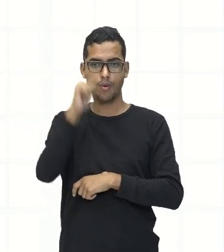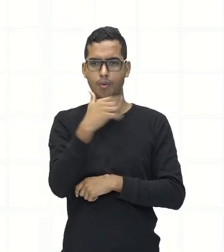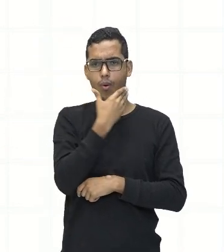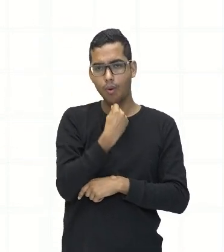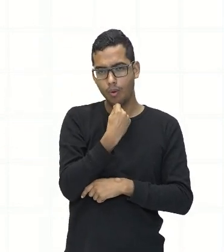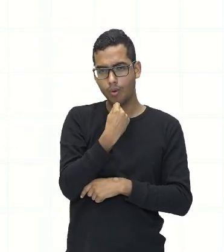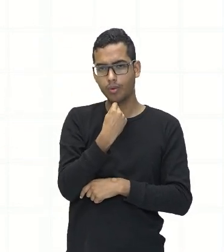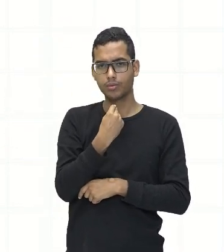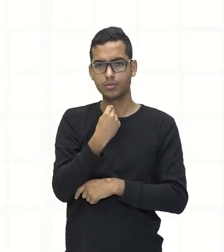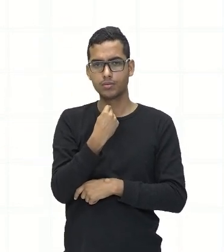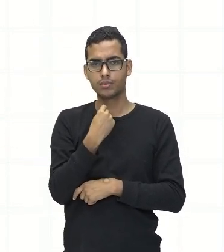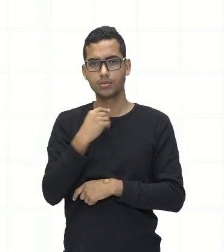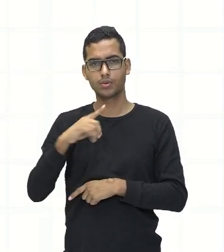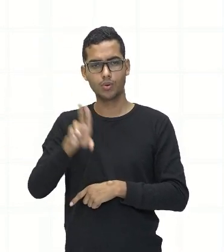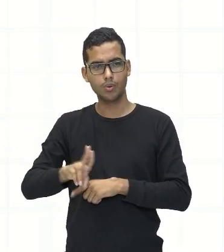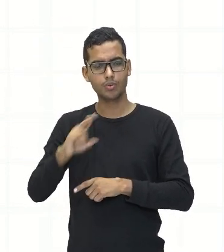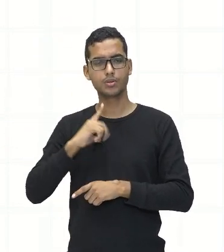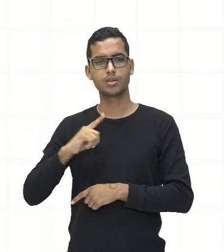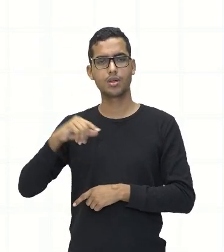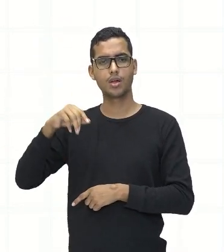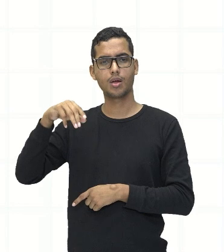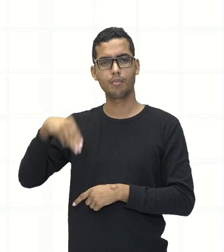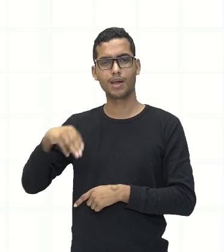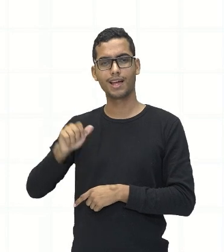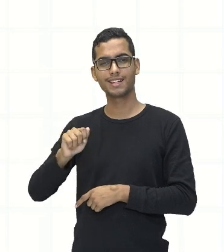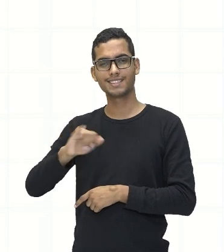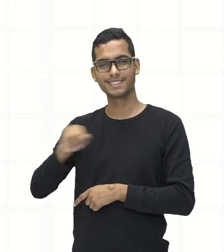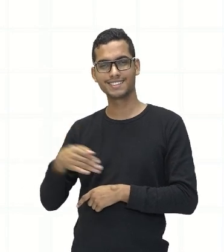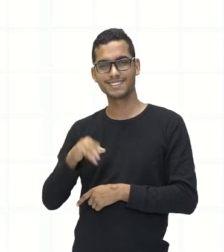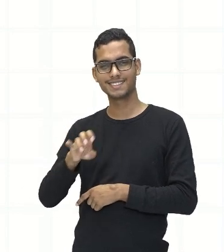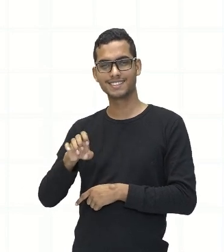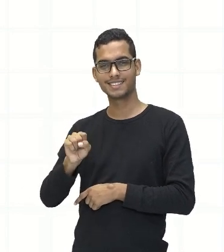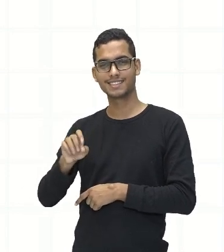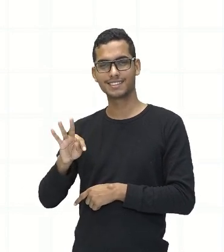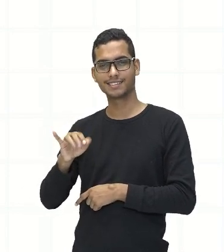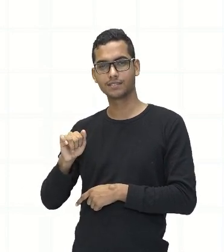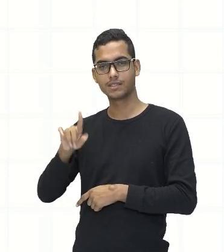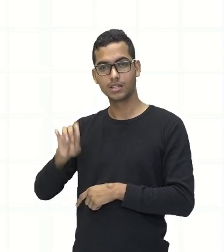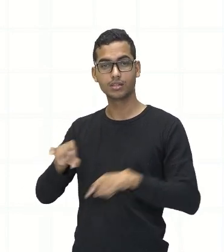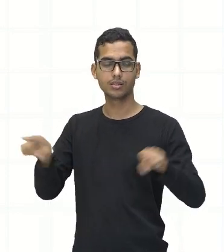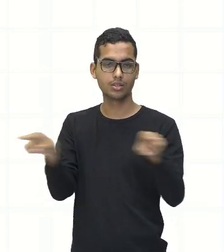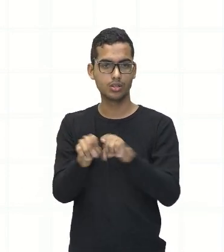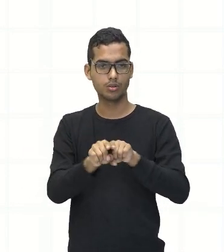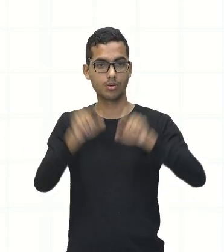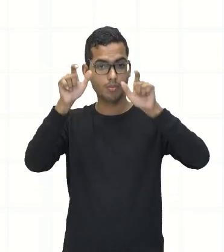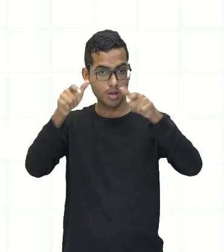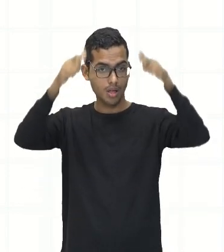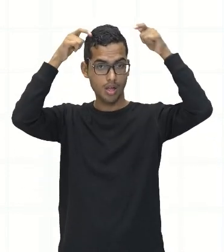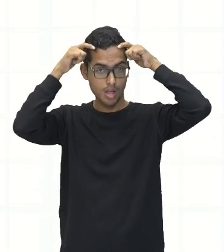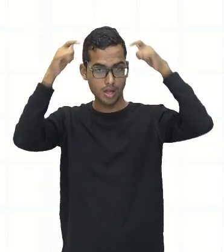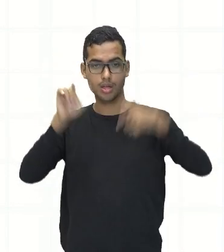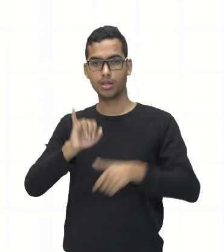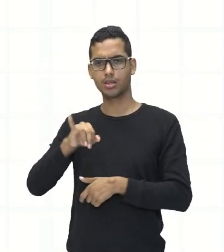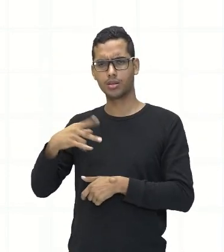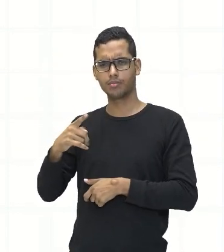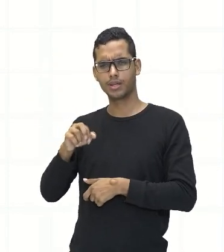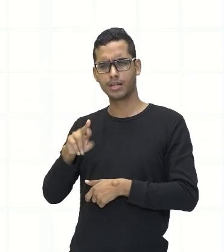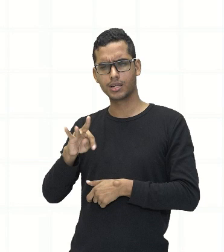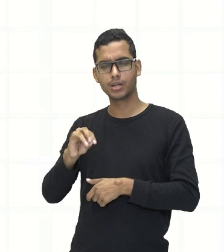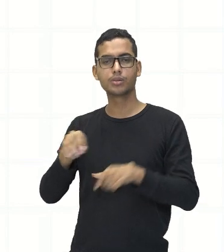Vossa Majestade. E para imperadores também vai ser Vossa Majestade, mas é Vossa Majestade